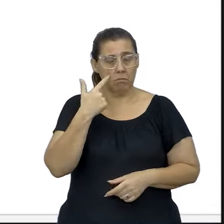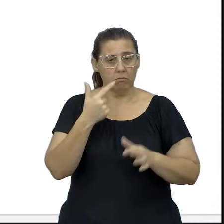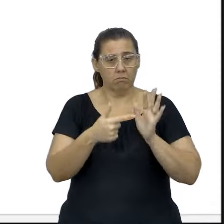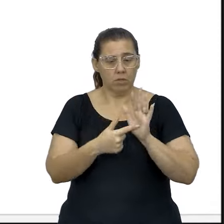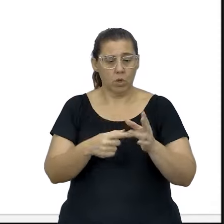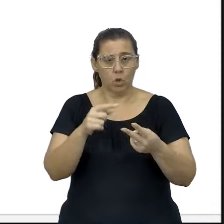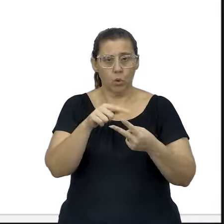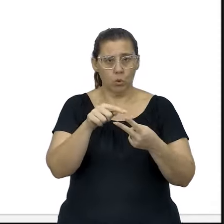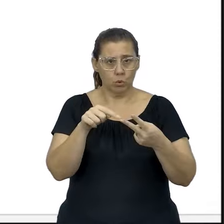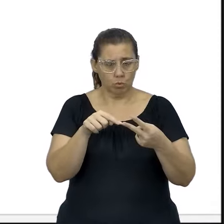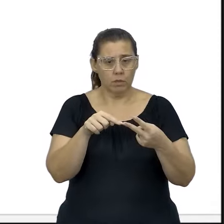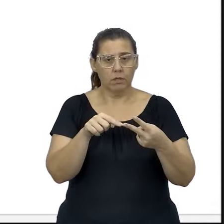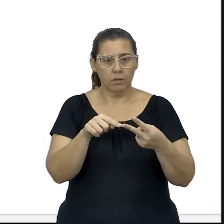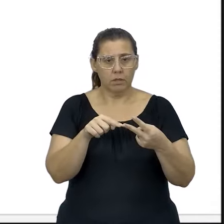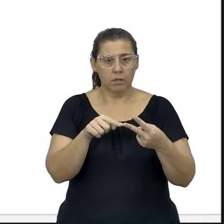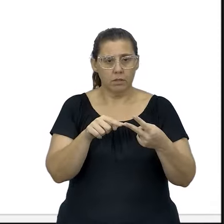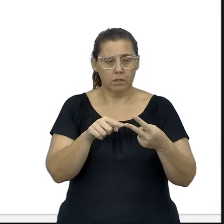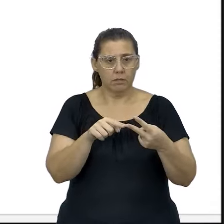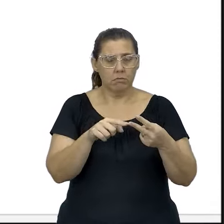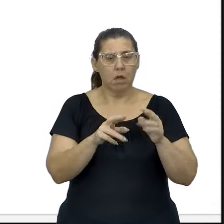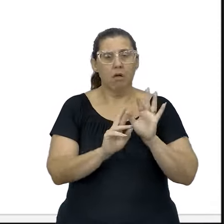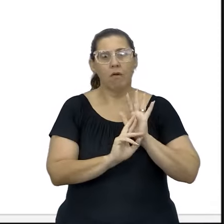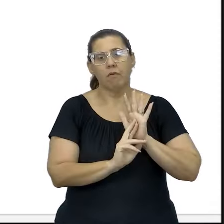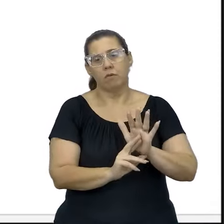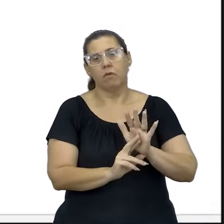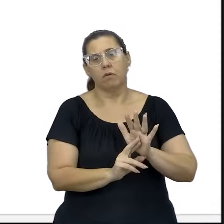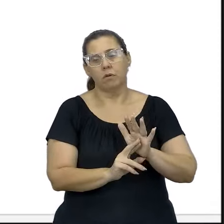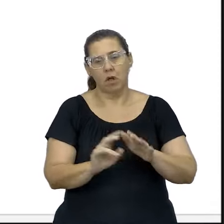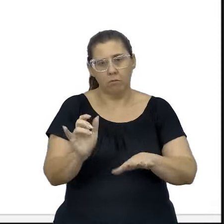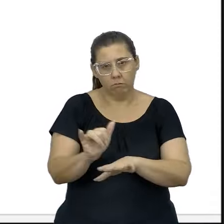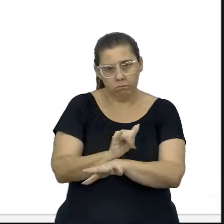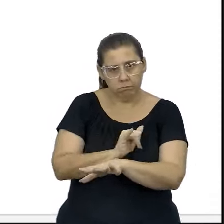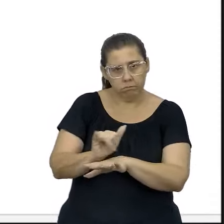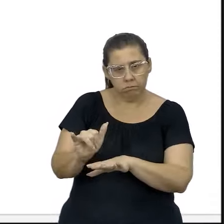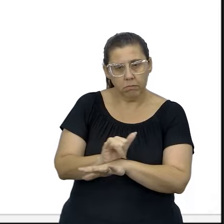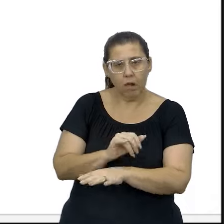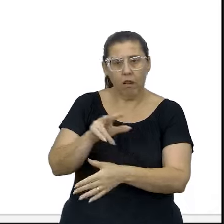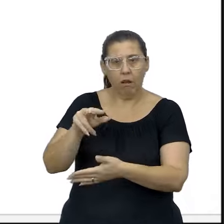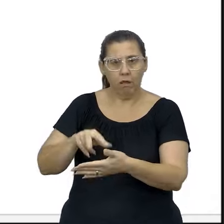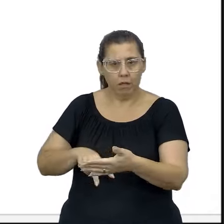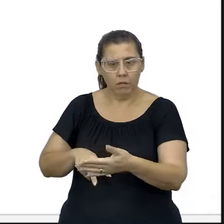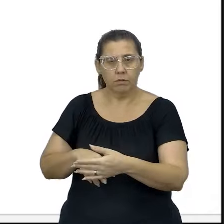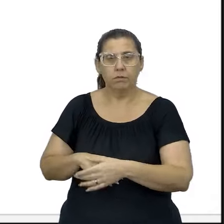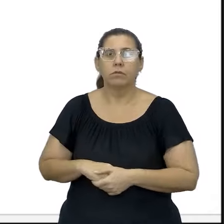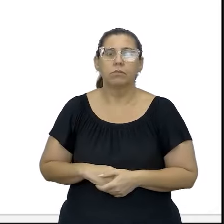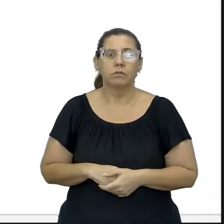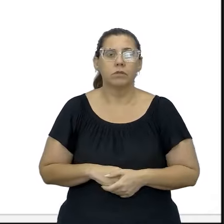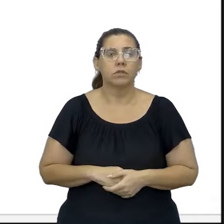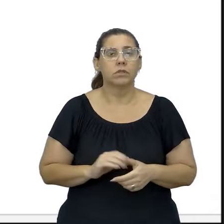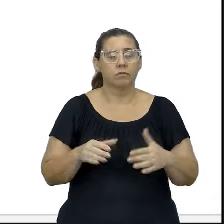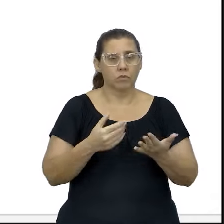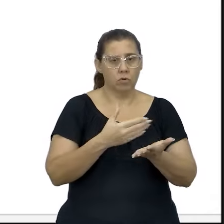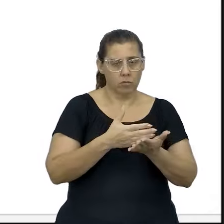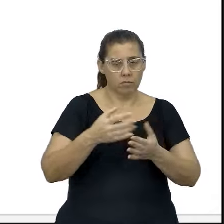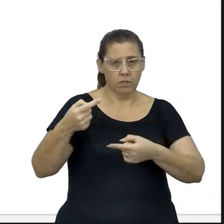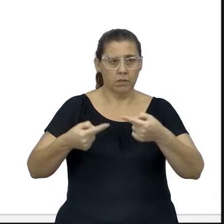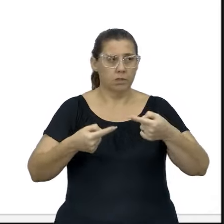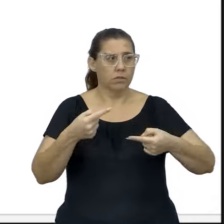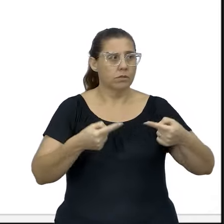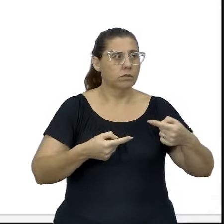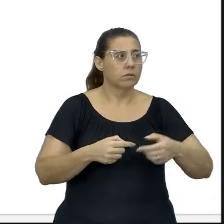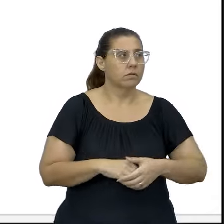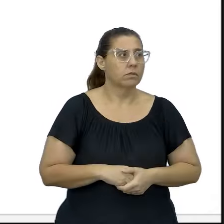2 delas, elas se referem a estratégias de leitura. Então, vamos começar a nossa discussão